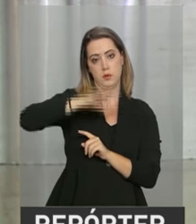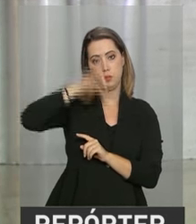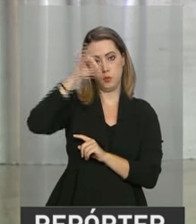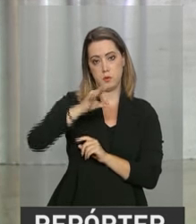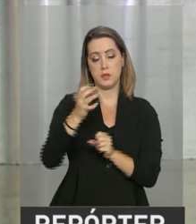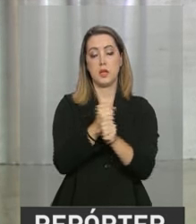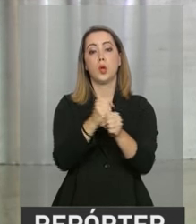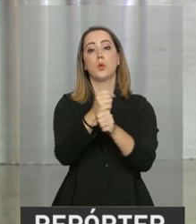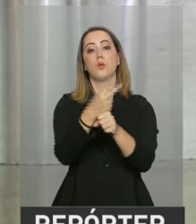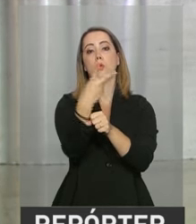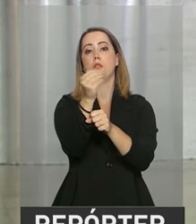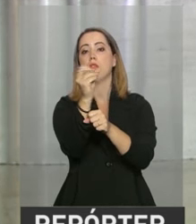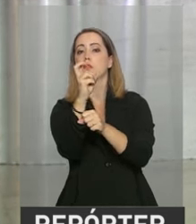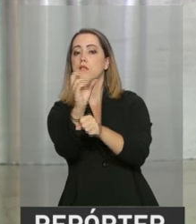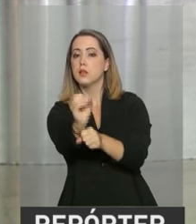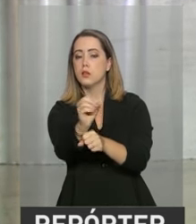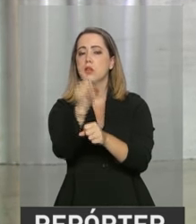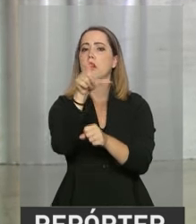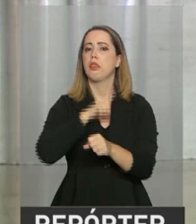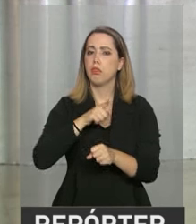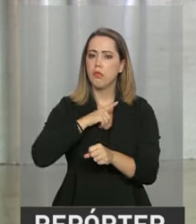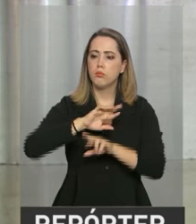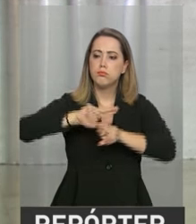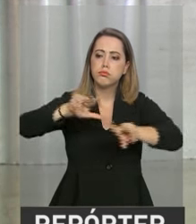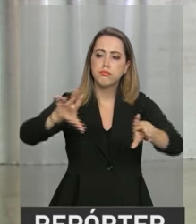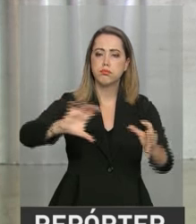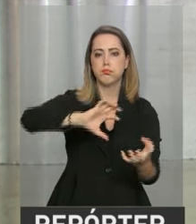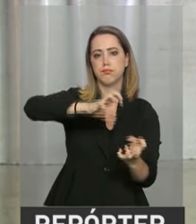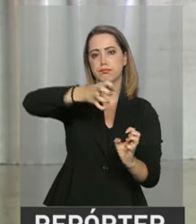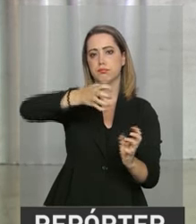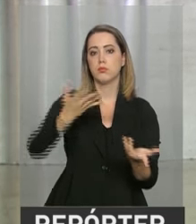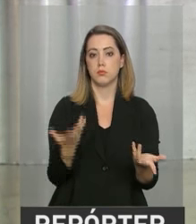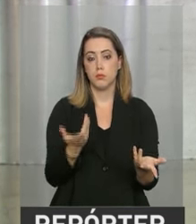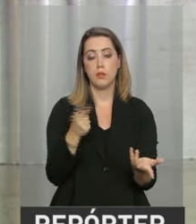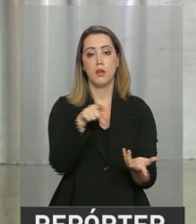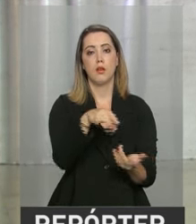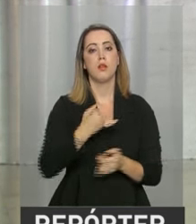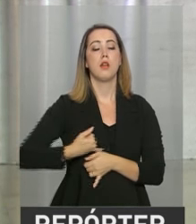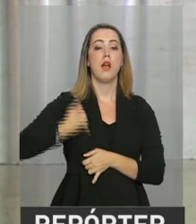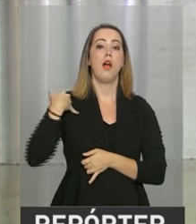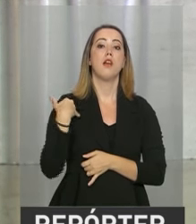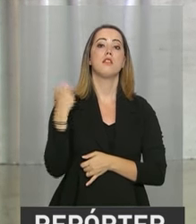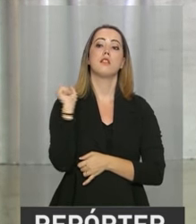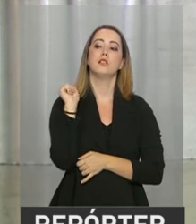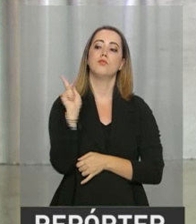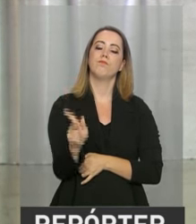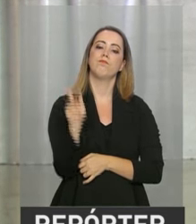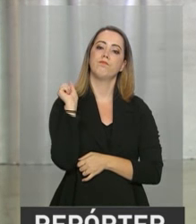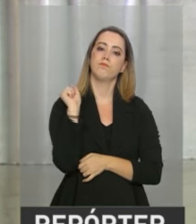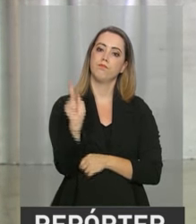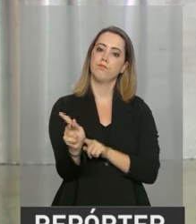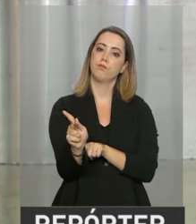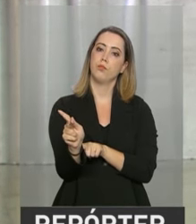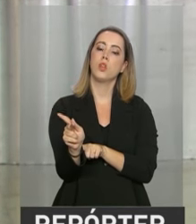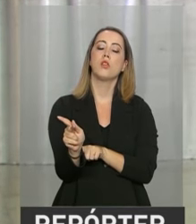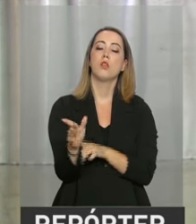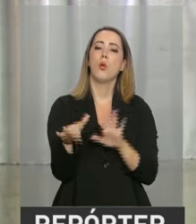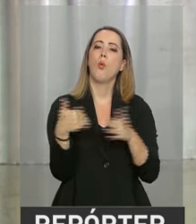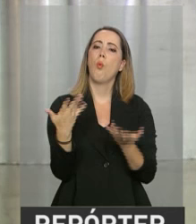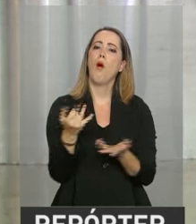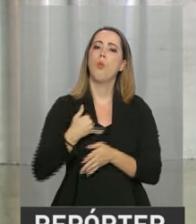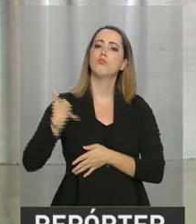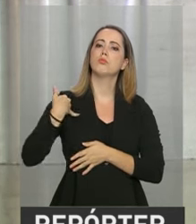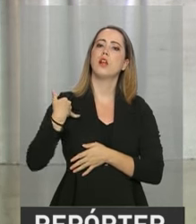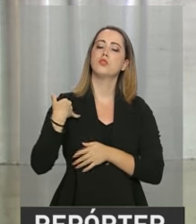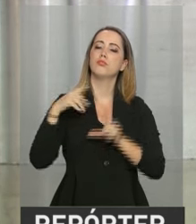brasileira vai ser formada por idosos. E a idade de aposentadoria dos brasileiros e brasileiras ainda